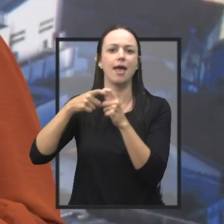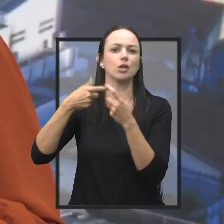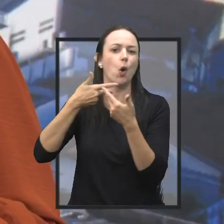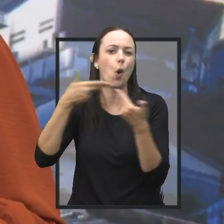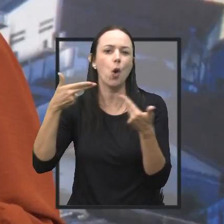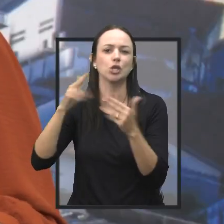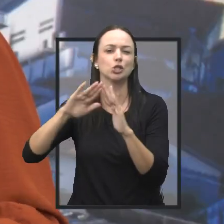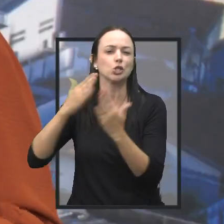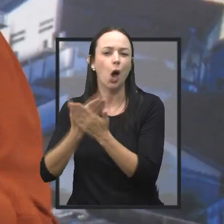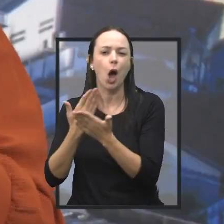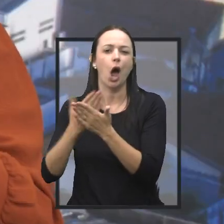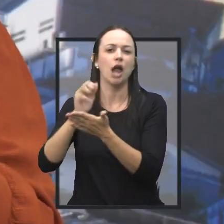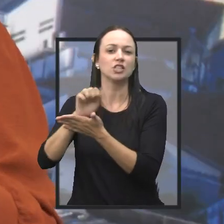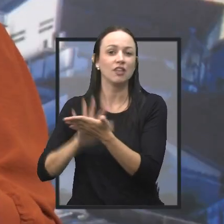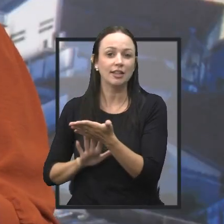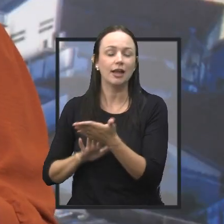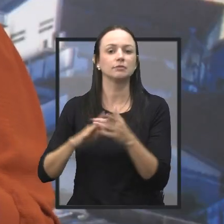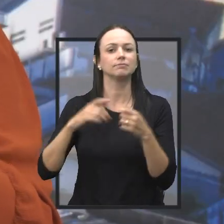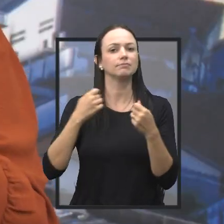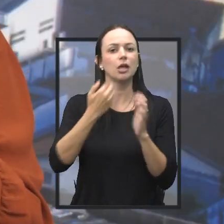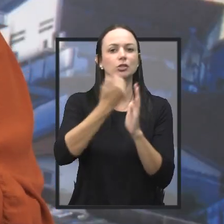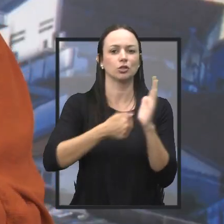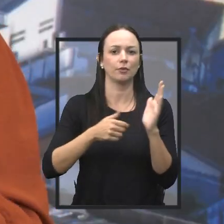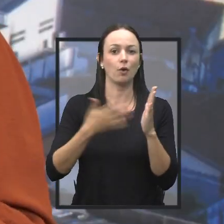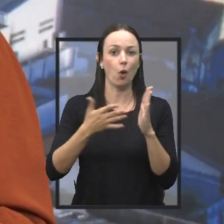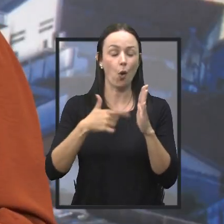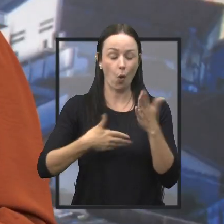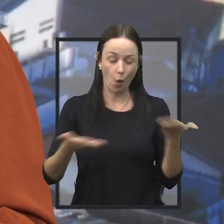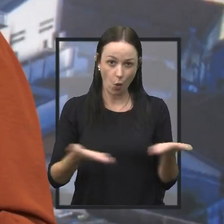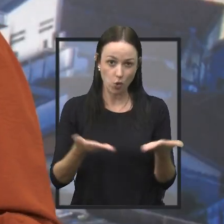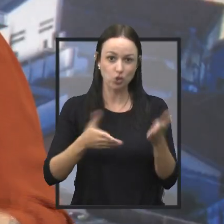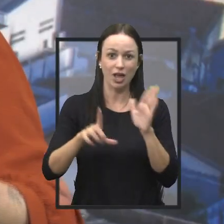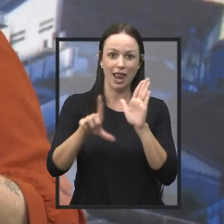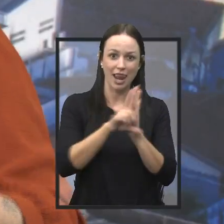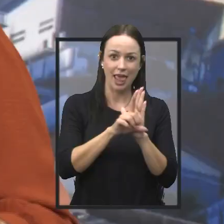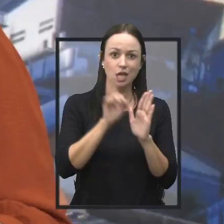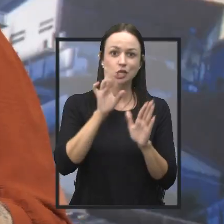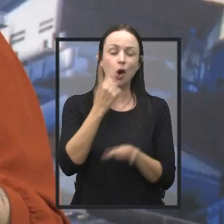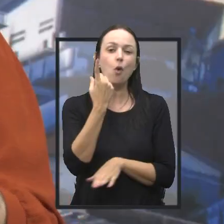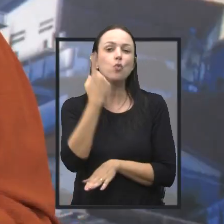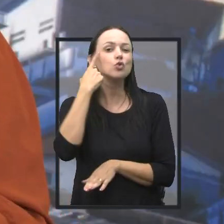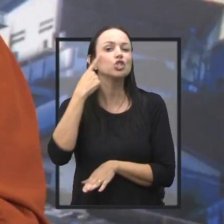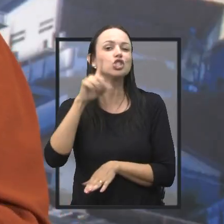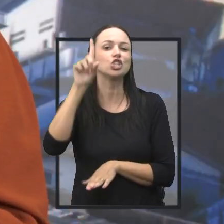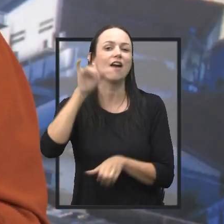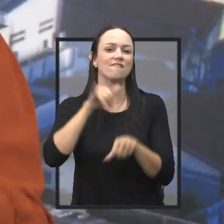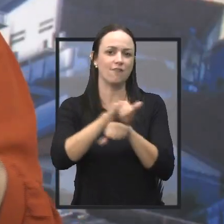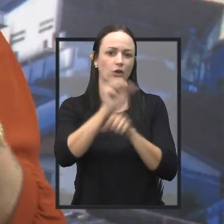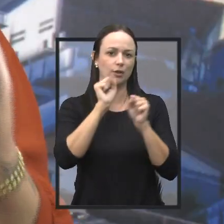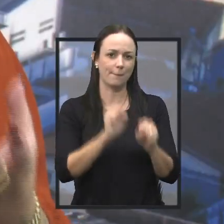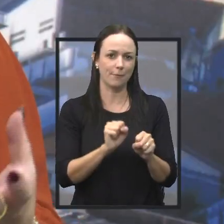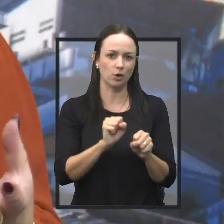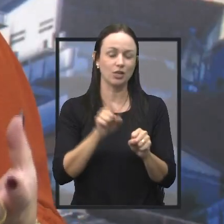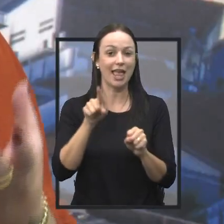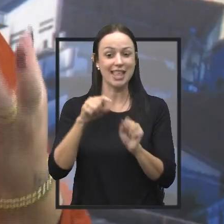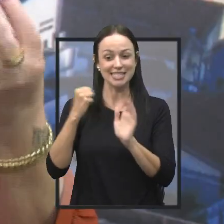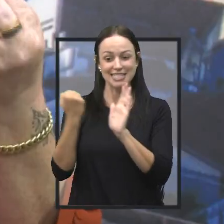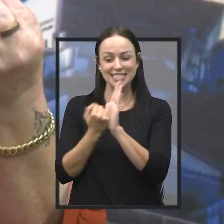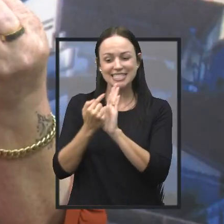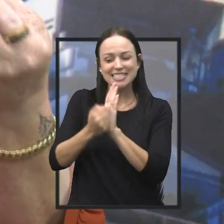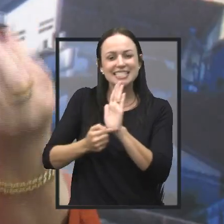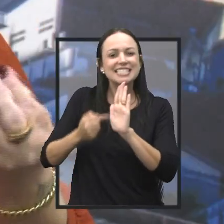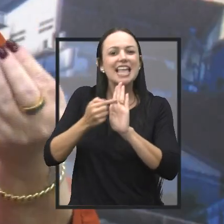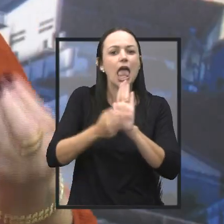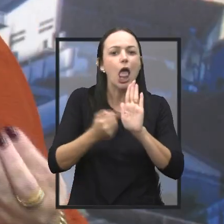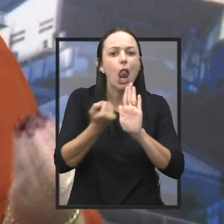atividades escolares. Hoje, pela legislação, a pessoa só consegue abonar um dia de falta. A empresa precisa ter esse selo,